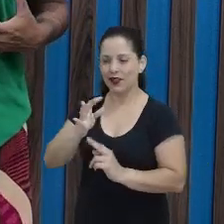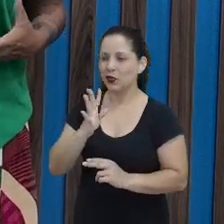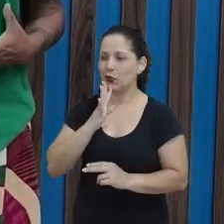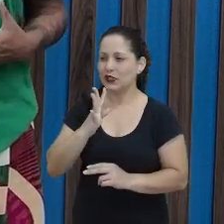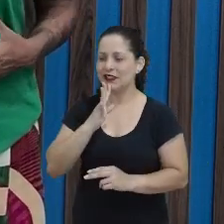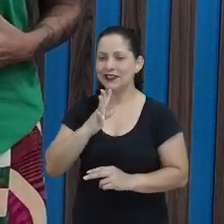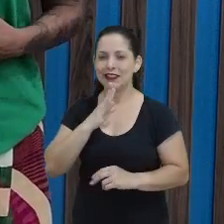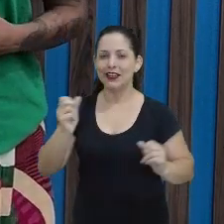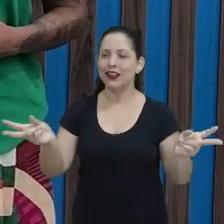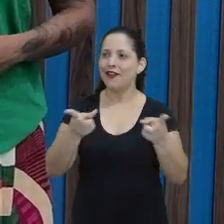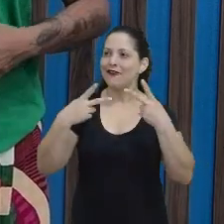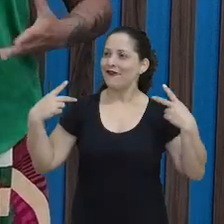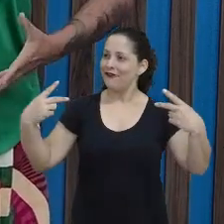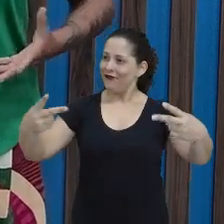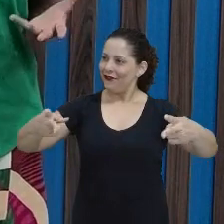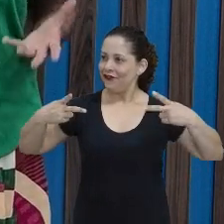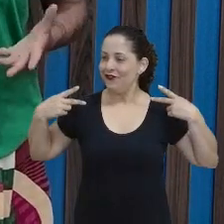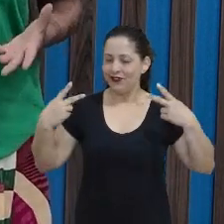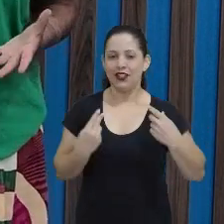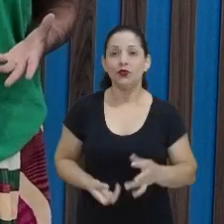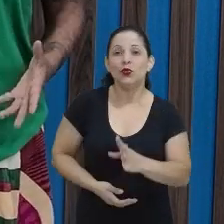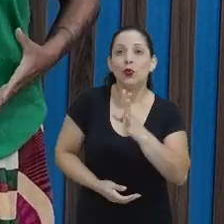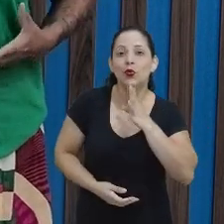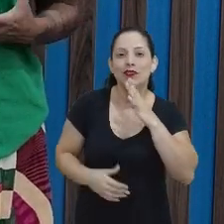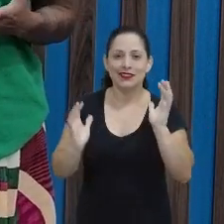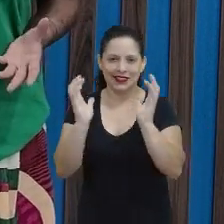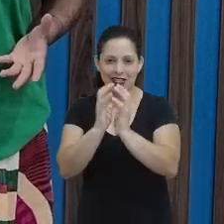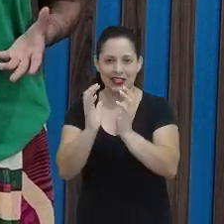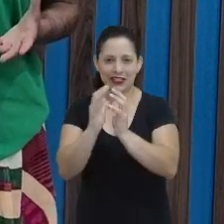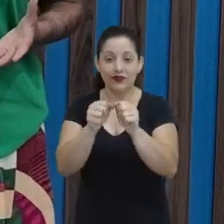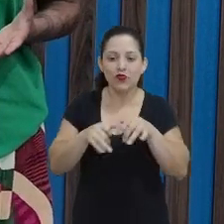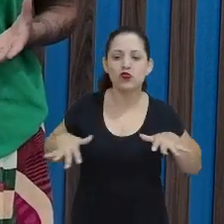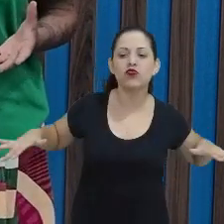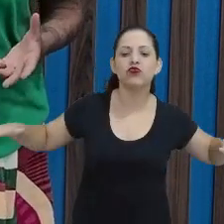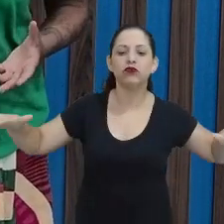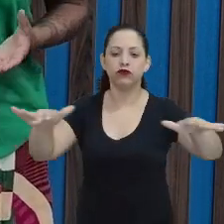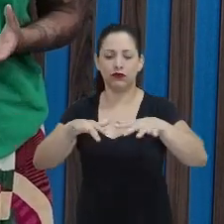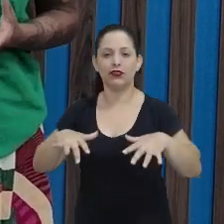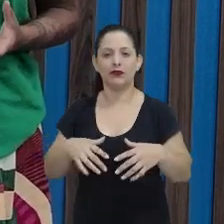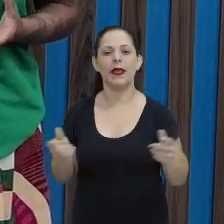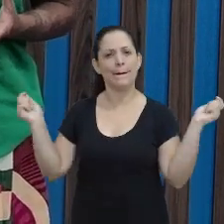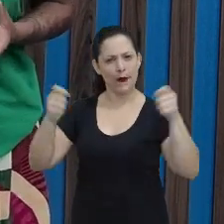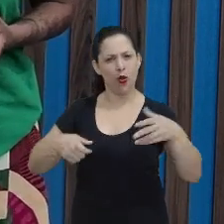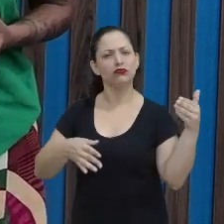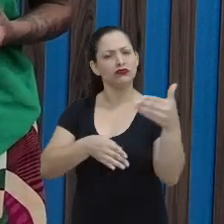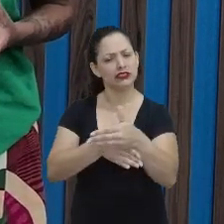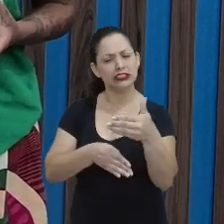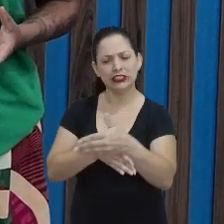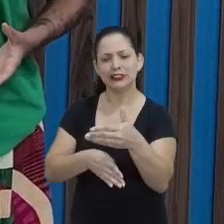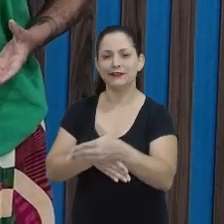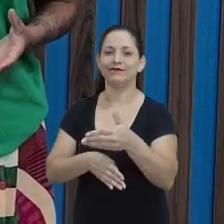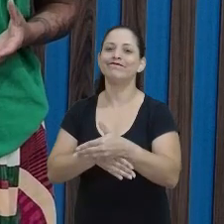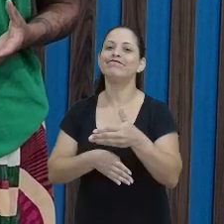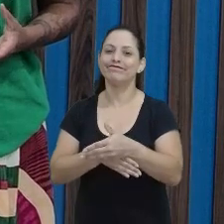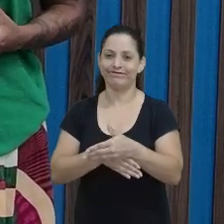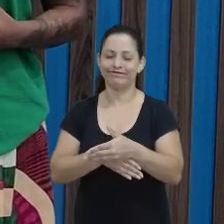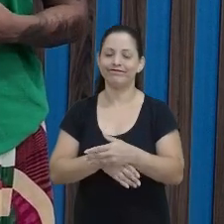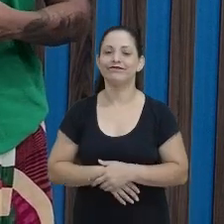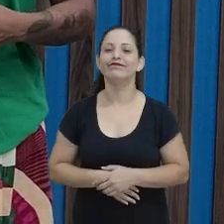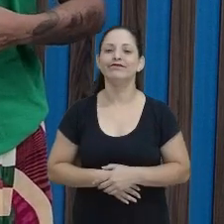um vento, né? Vão andar pela cidade, gente. A cidade ela é nossa e a gente deve ocupar ela cada vez mais. A gente